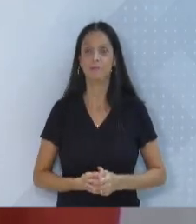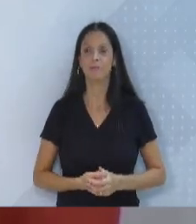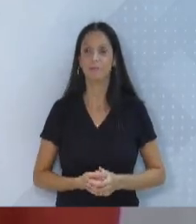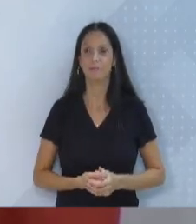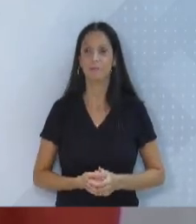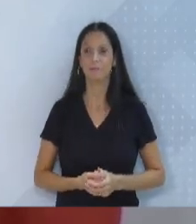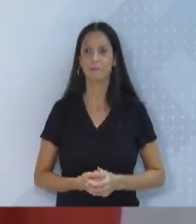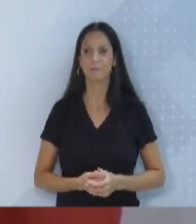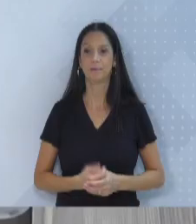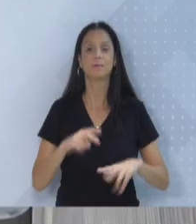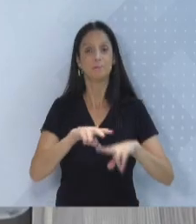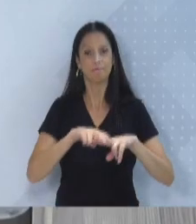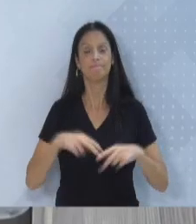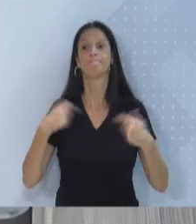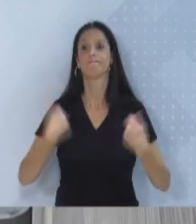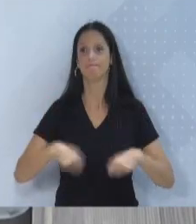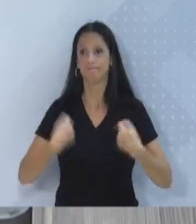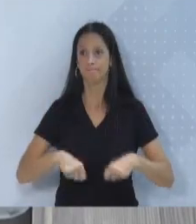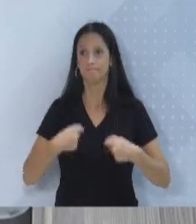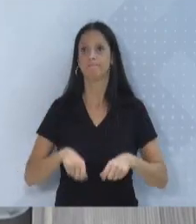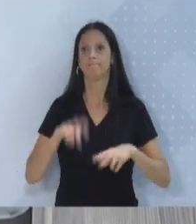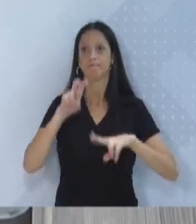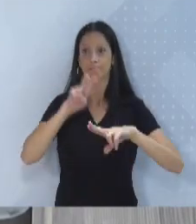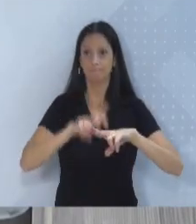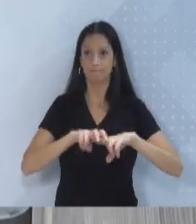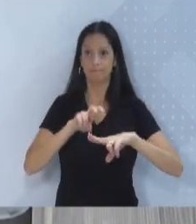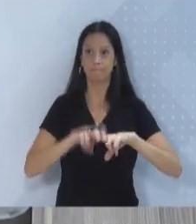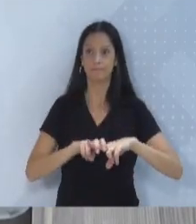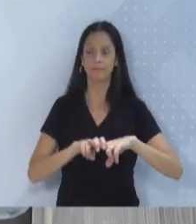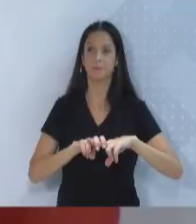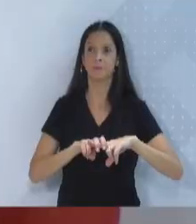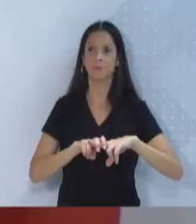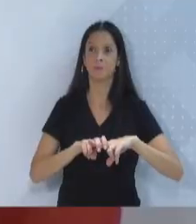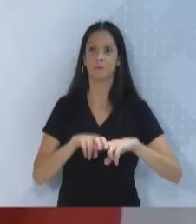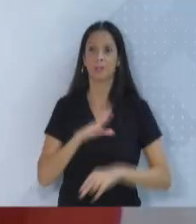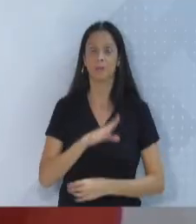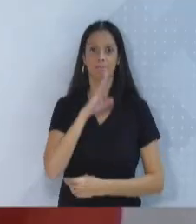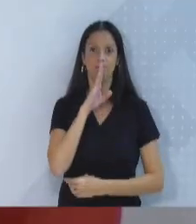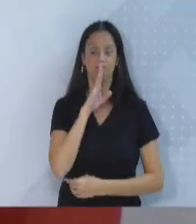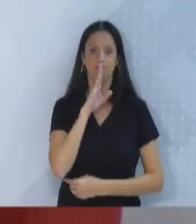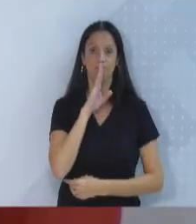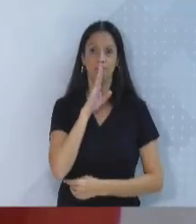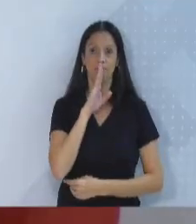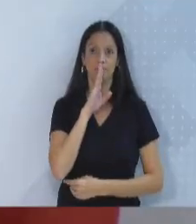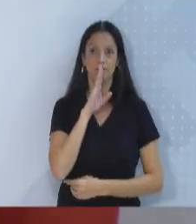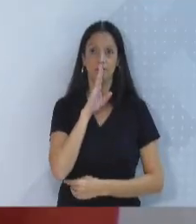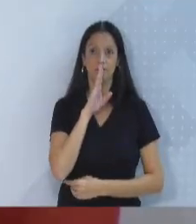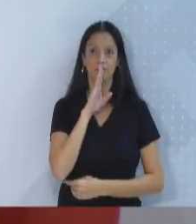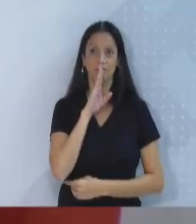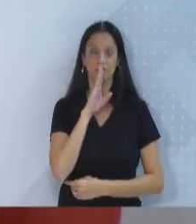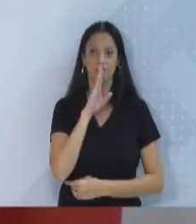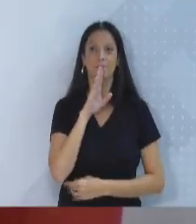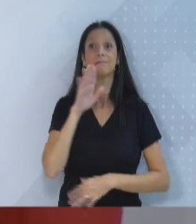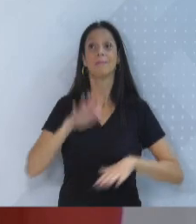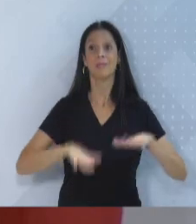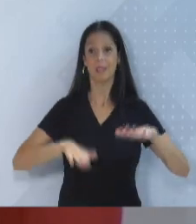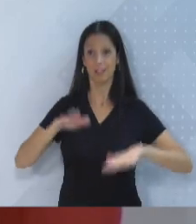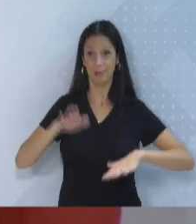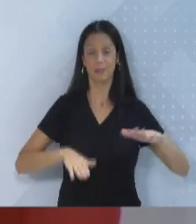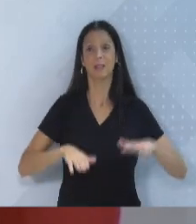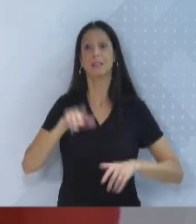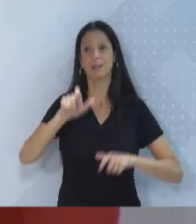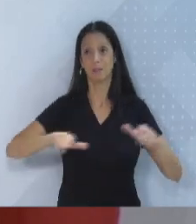Para isto, eu preciso ficar sentado e em silêncio. Talvez aqui seja um problema, né? Visto que